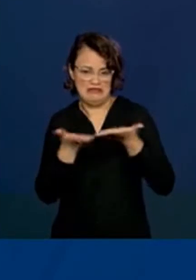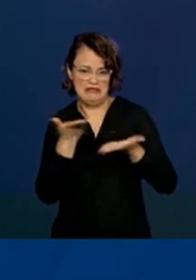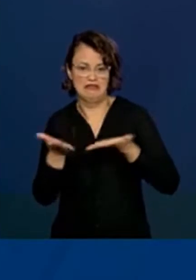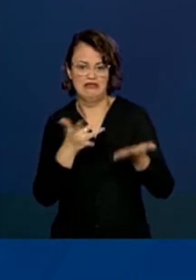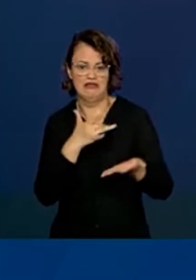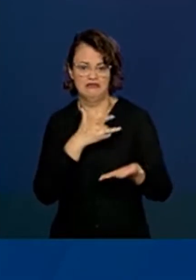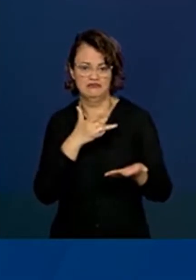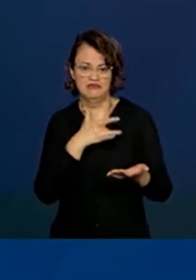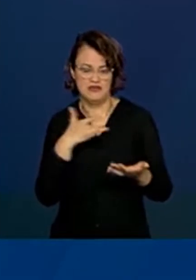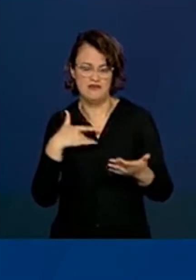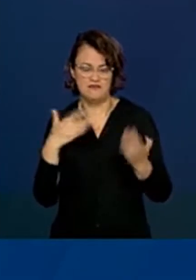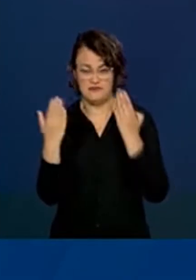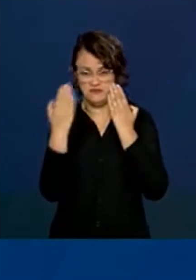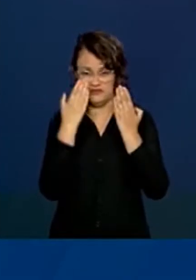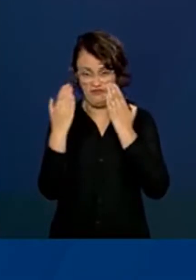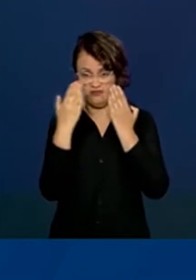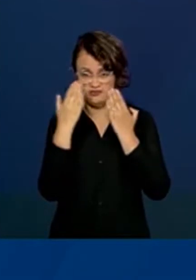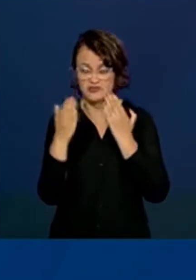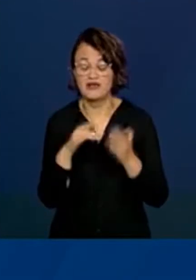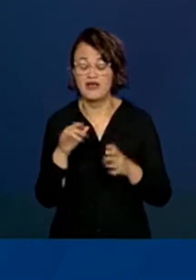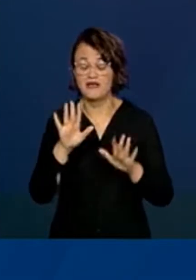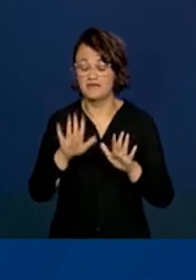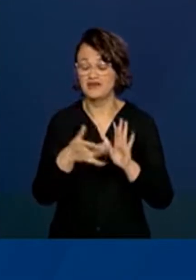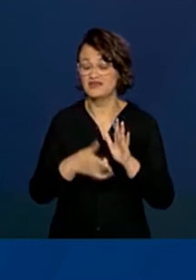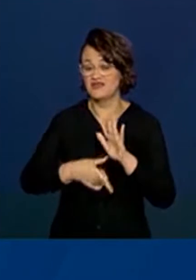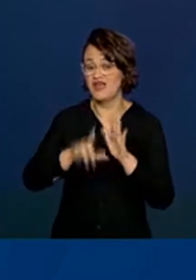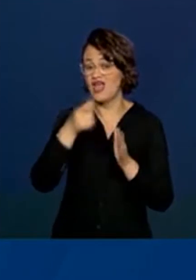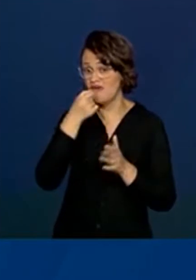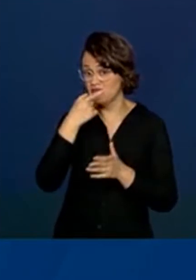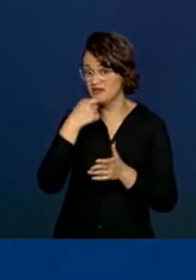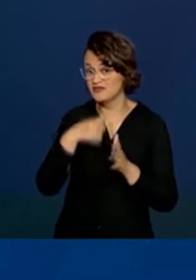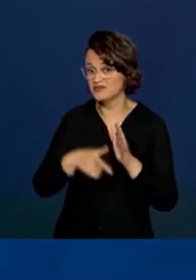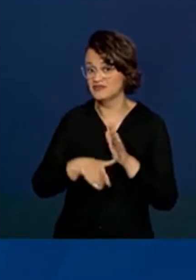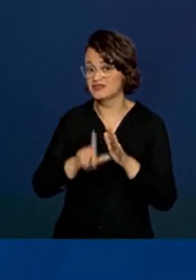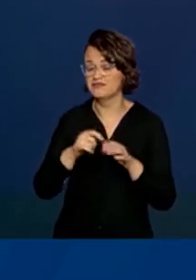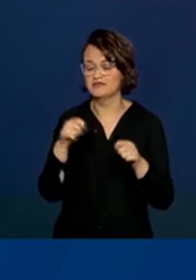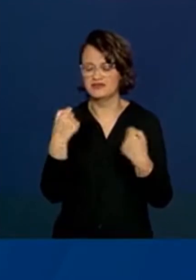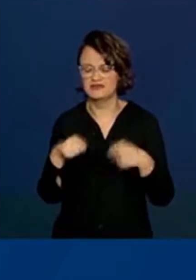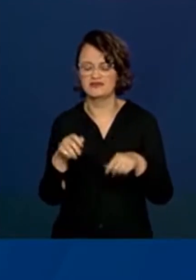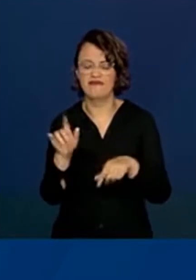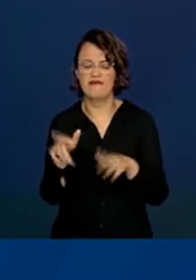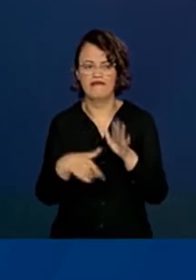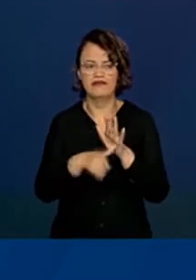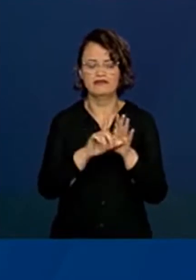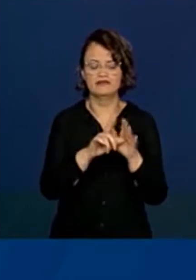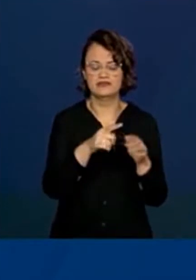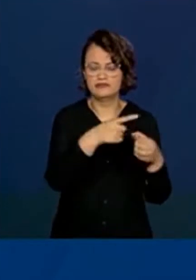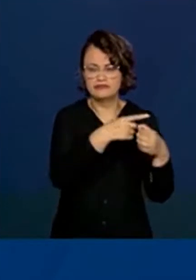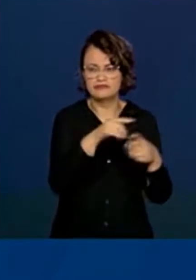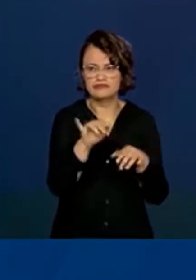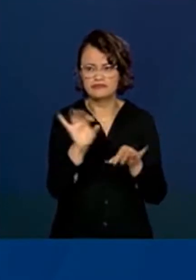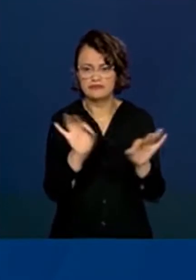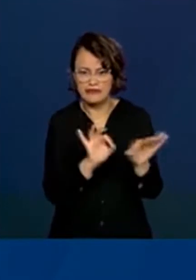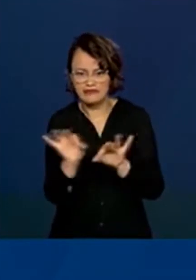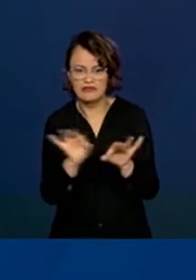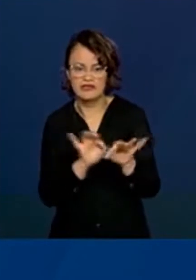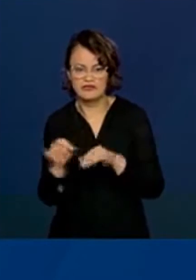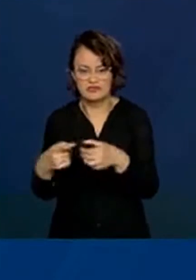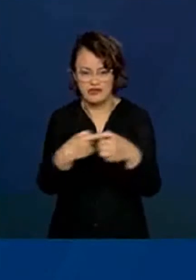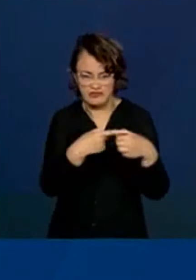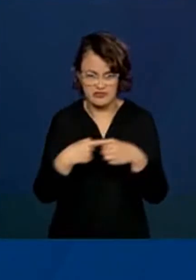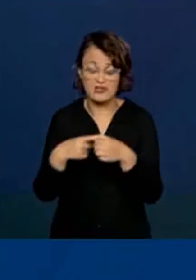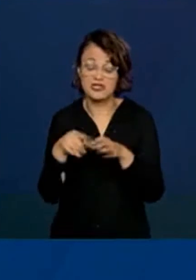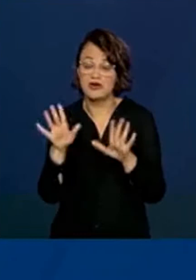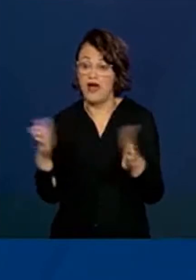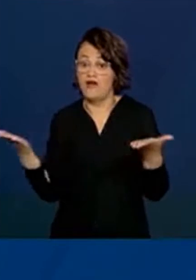que normalmente são adquiridos por meio de planejamento a nível municipal. Então, nós estamos